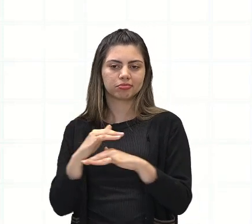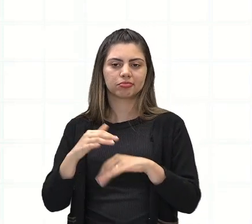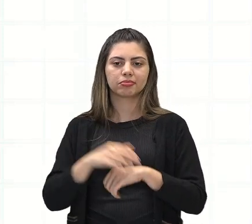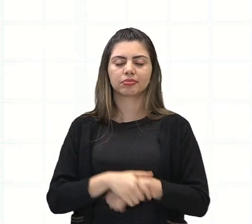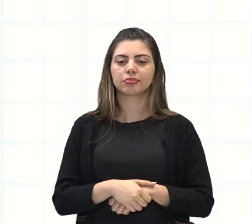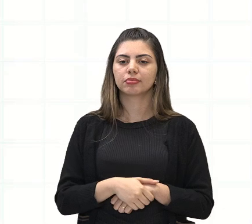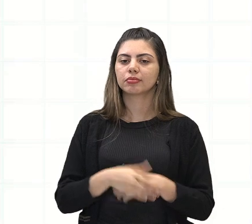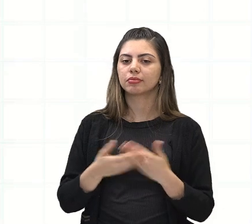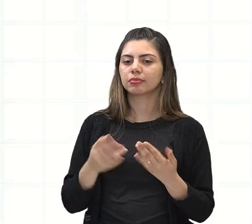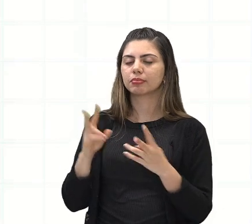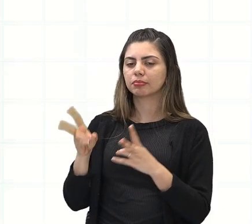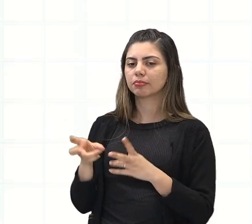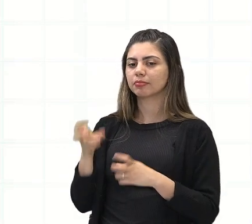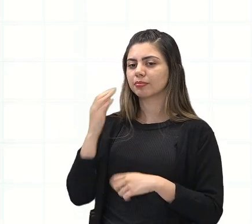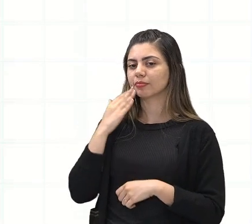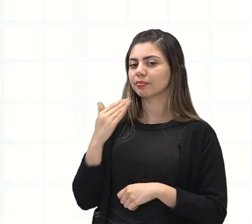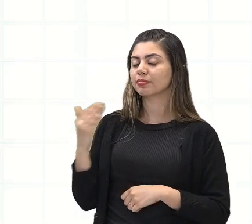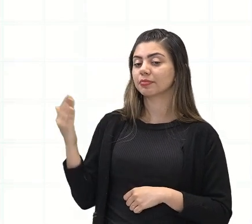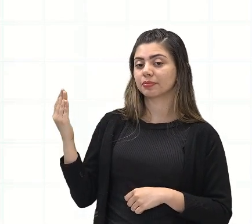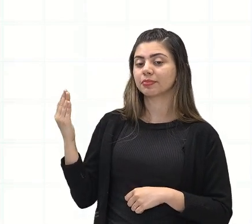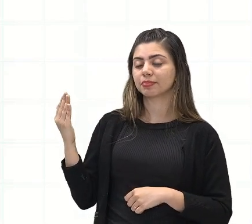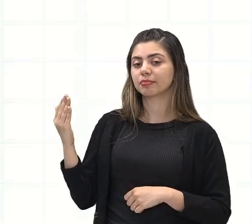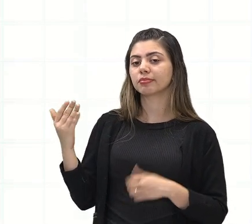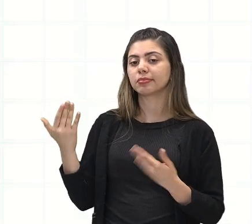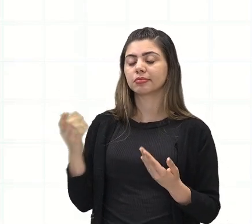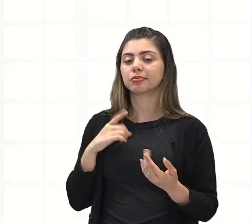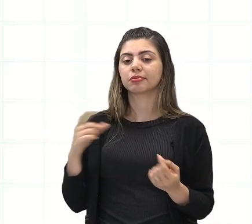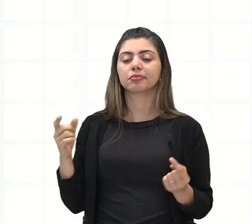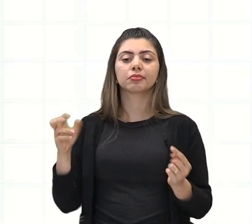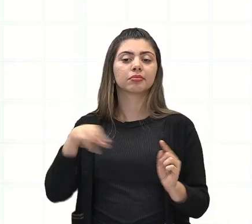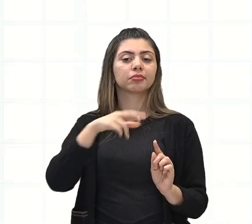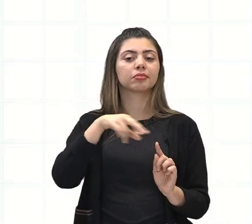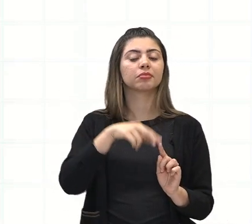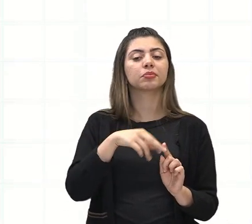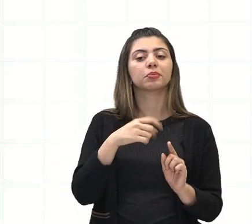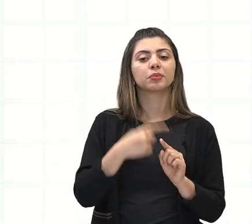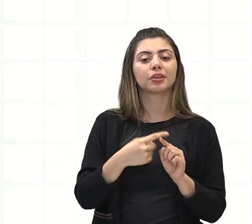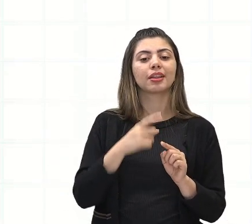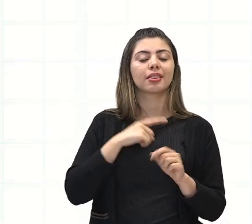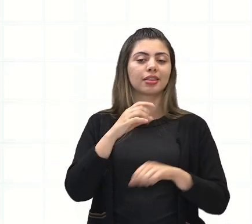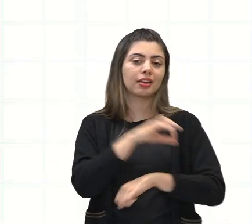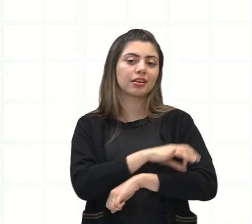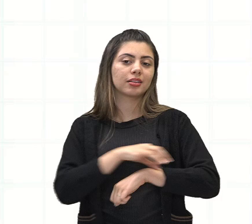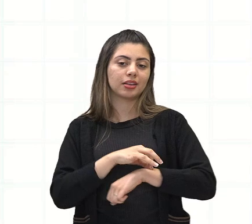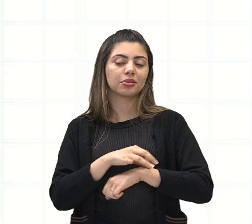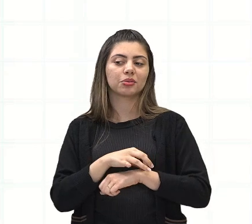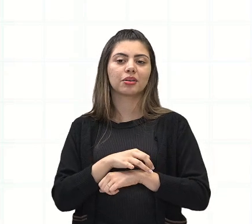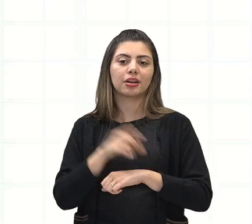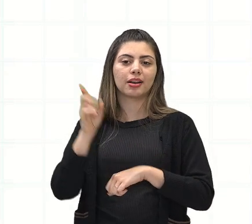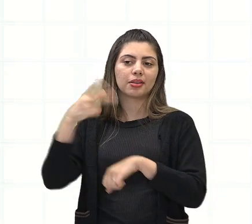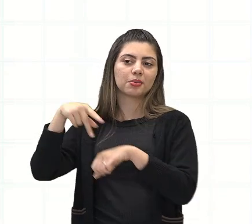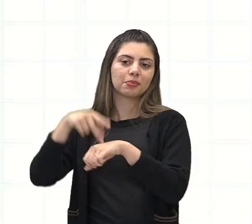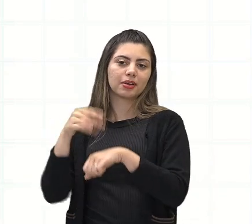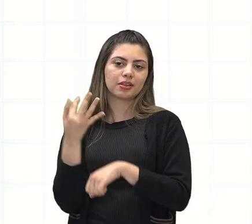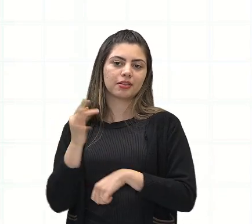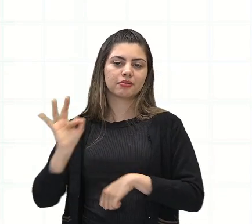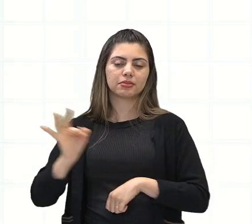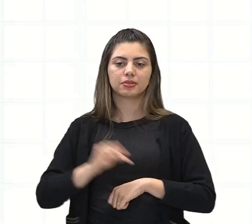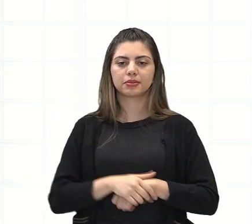dos trópicos, né? Por isso a Paris dos Trópicos, porque tinha arquitetura francesa principalmente.